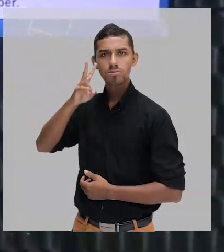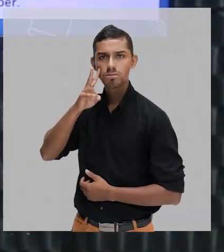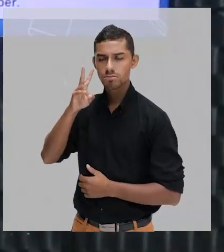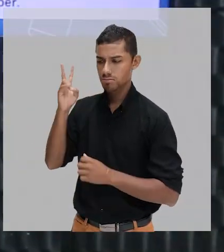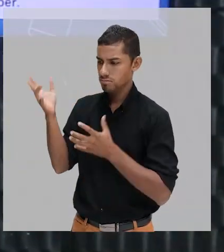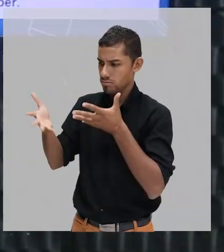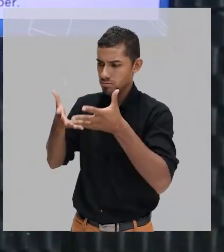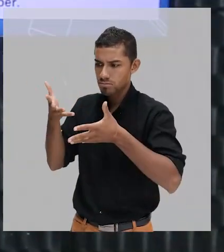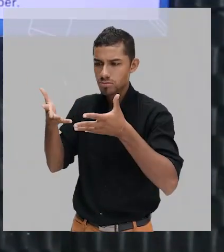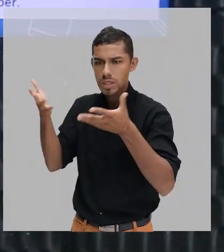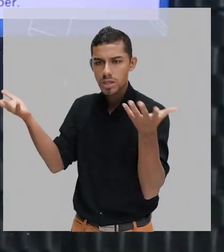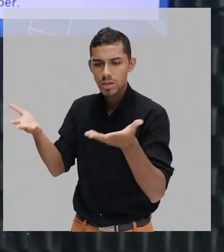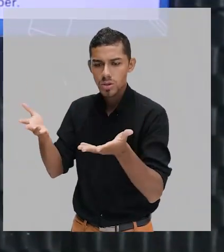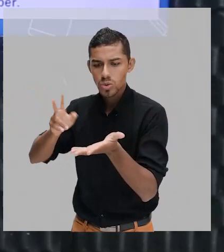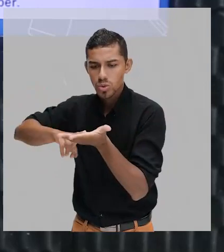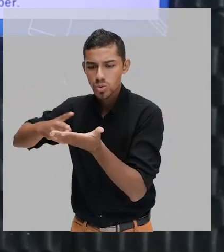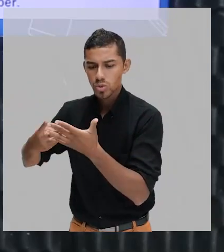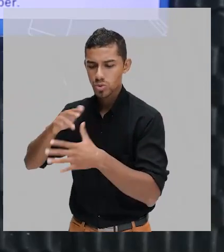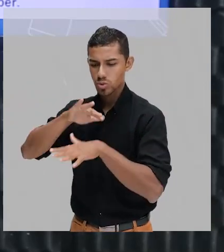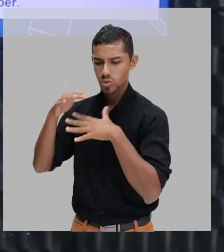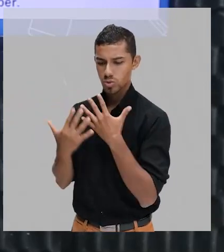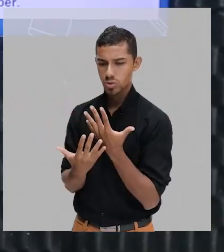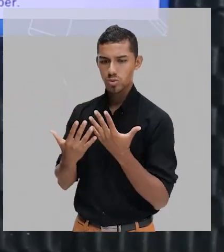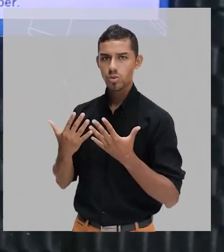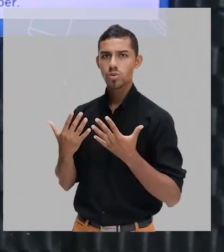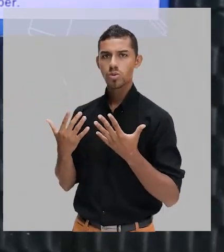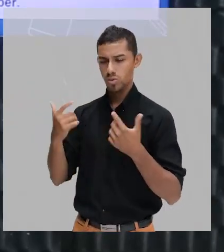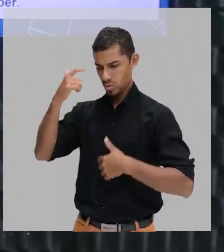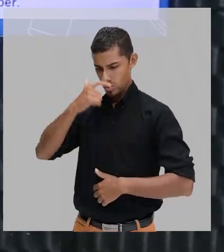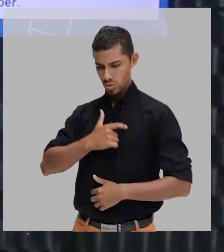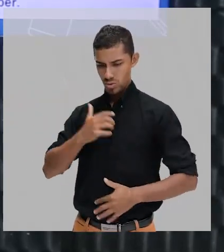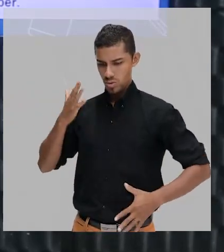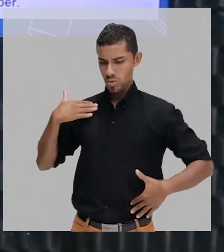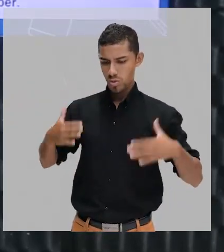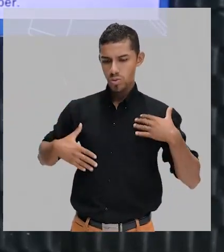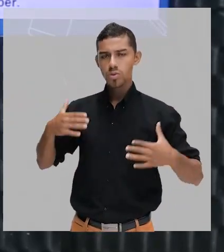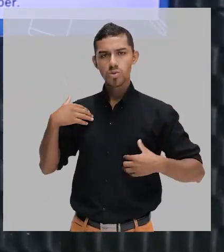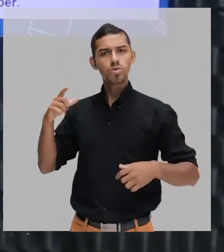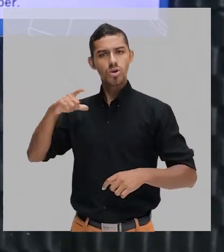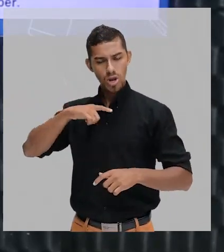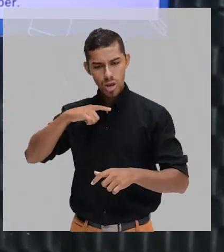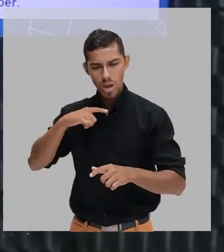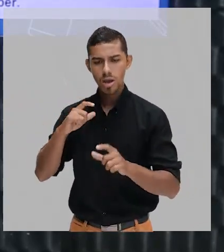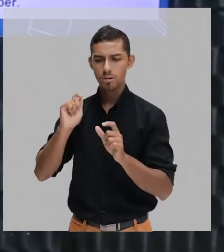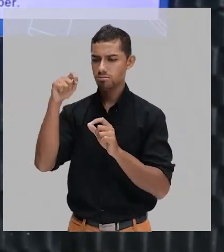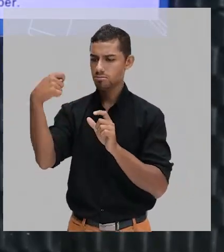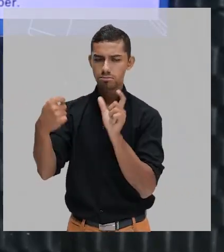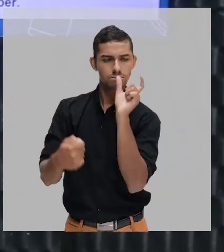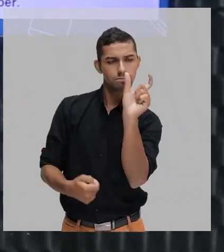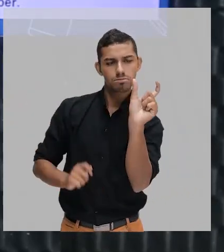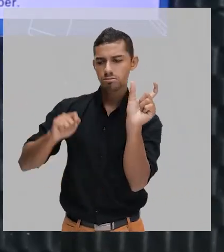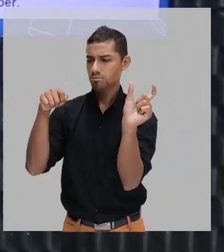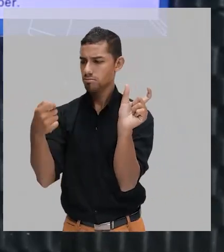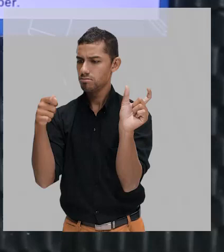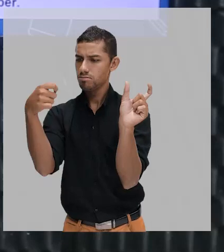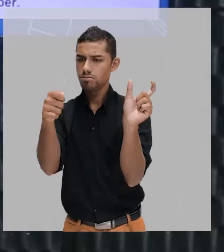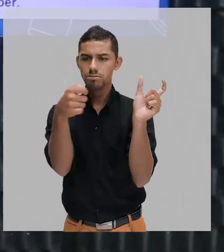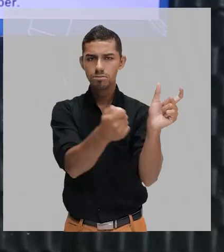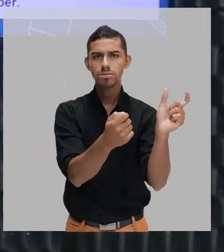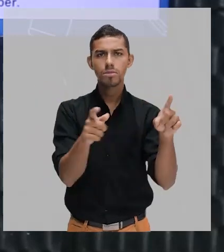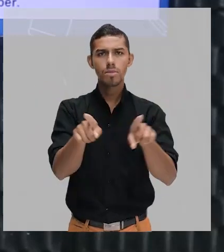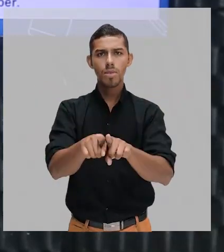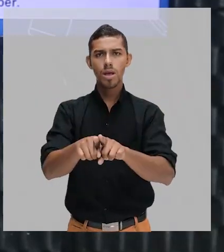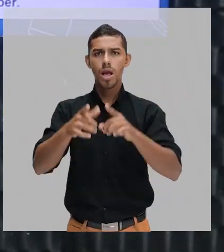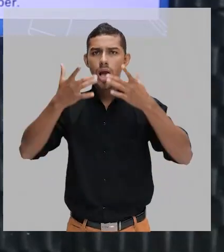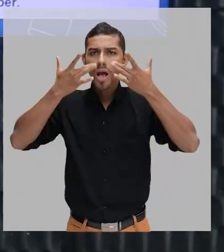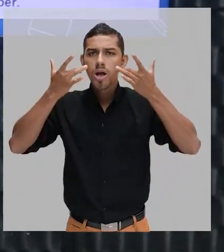Né? Ele utiliza o corpo para falar. Né? Existem palavras, existem mecanismos que não é exatamente o que o teatro faz, mas a